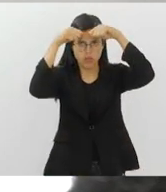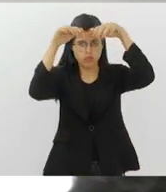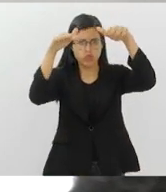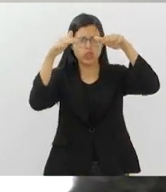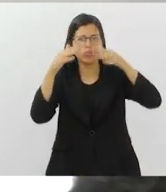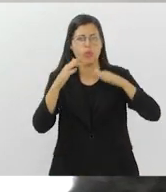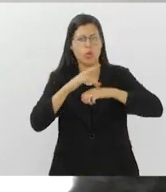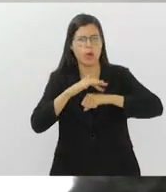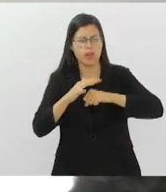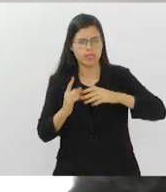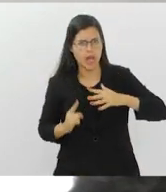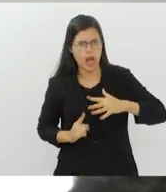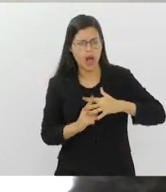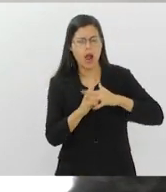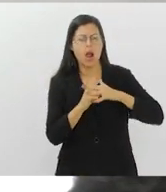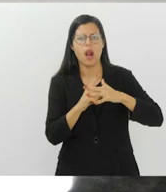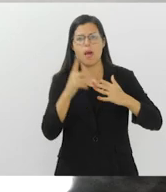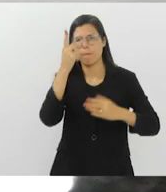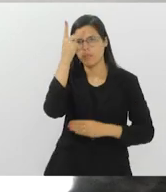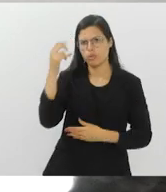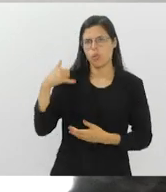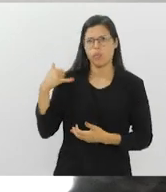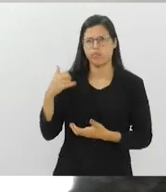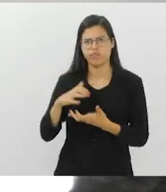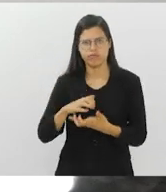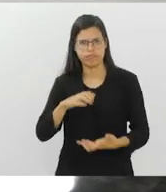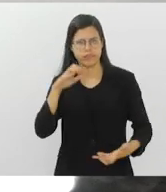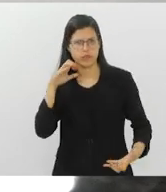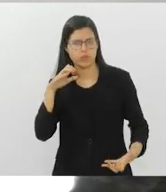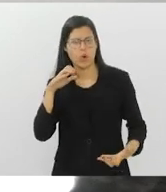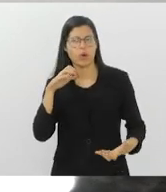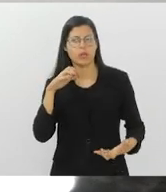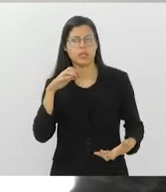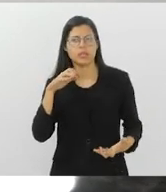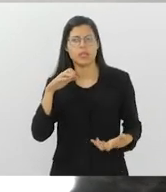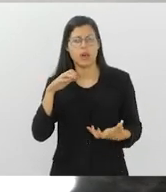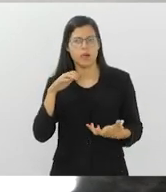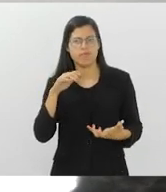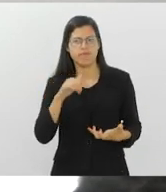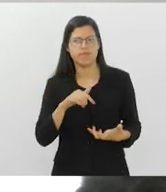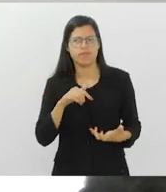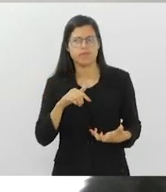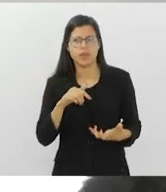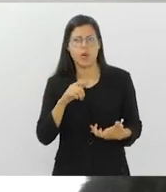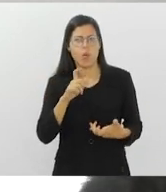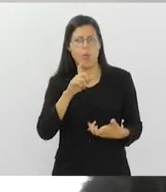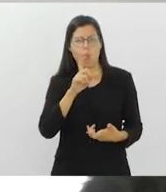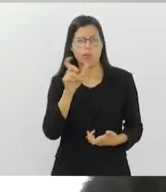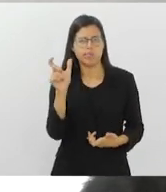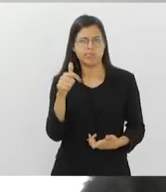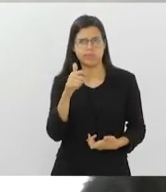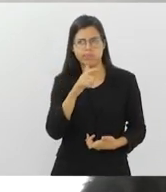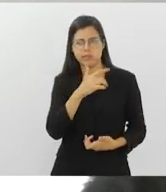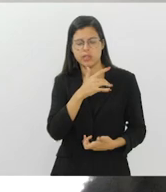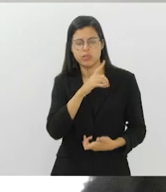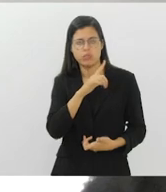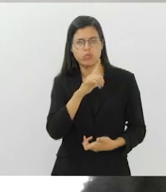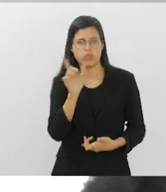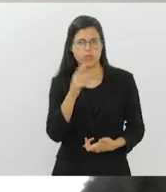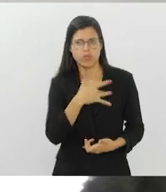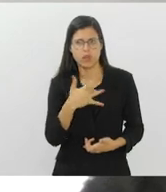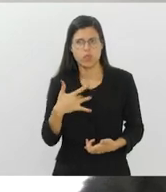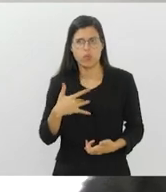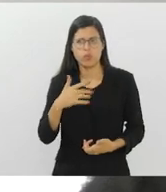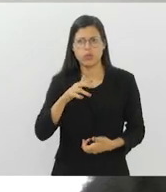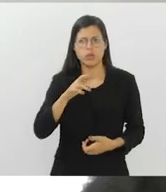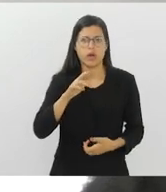doenças raras, pessoas idosas, que quando o plano não é cancelado, o aumento é abusivo e não tem